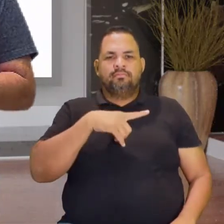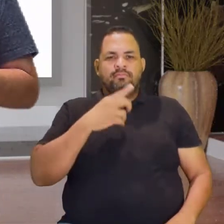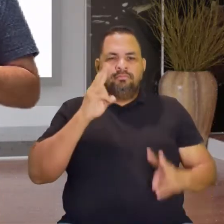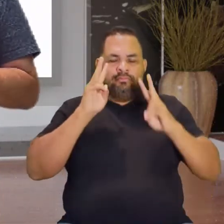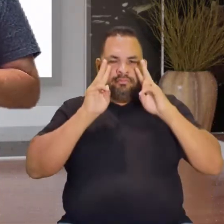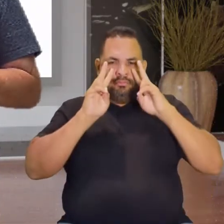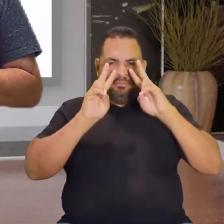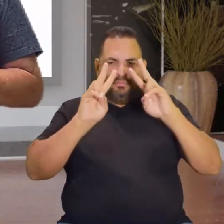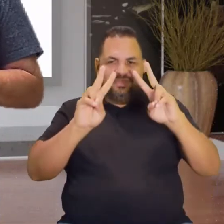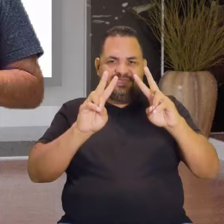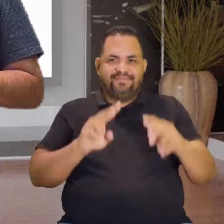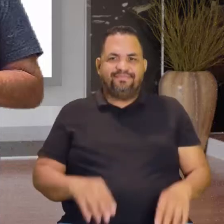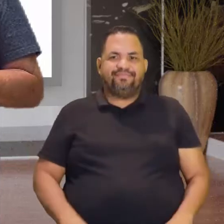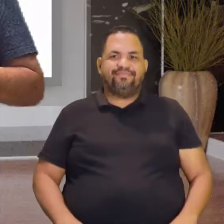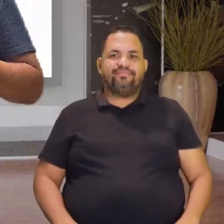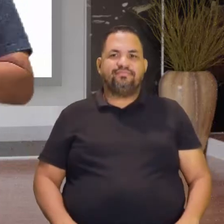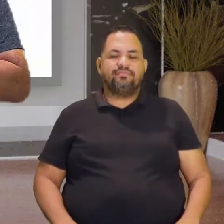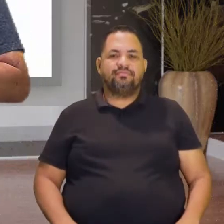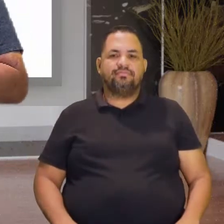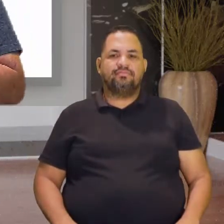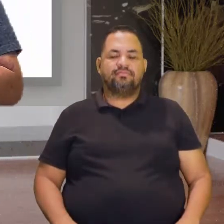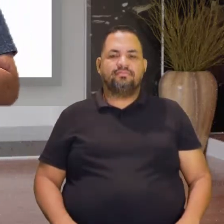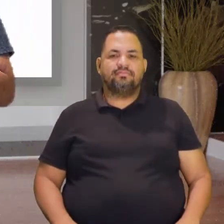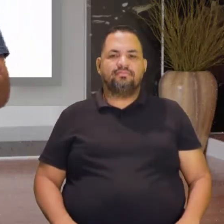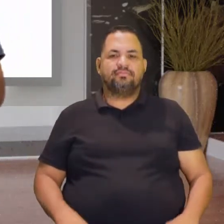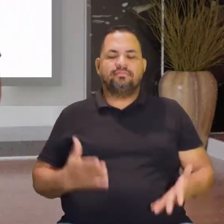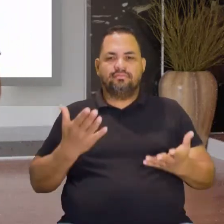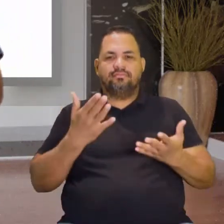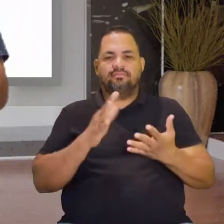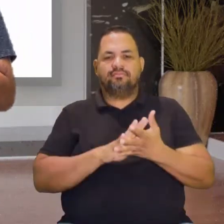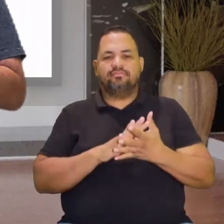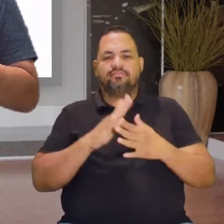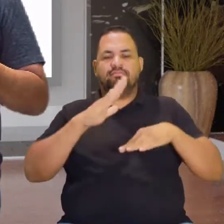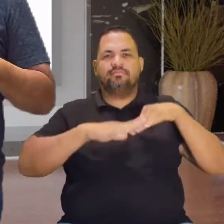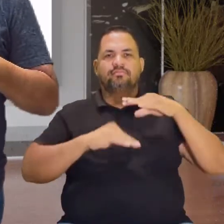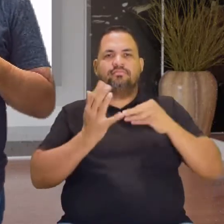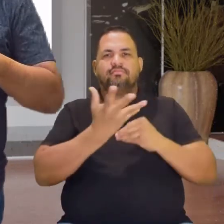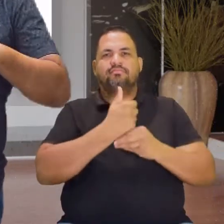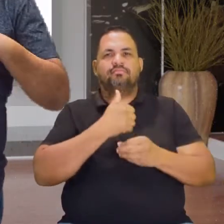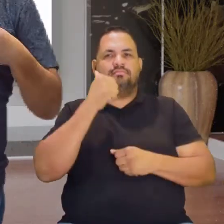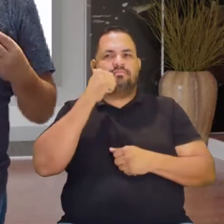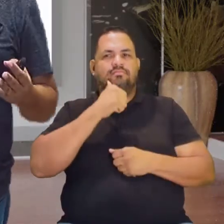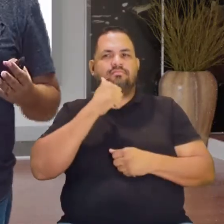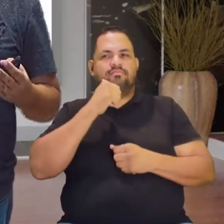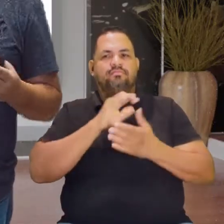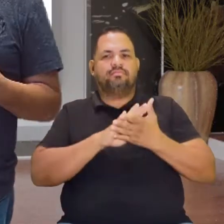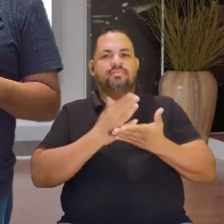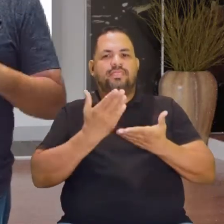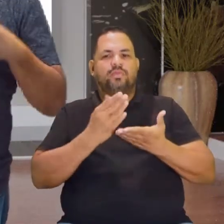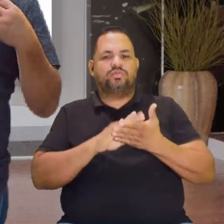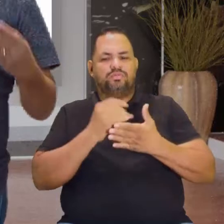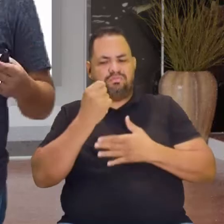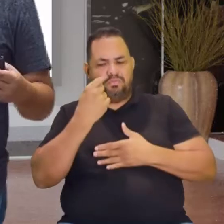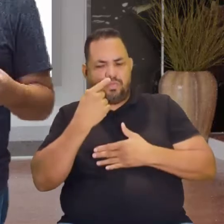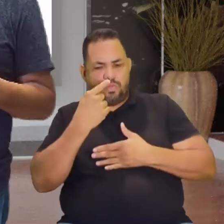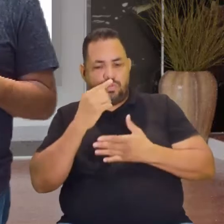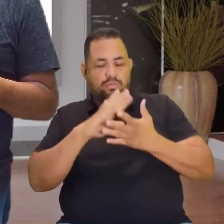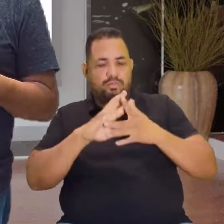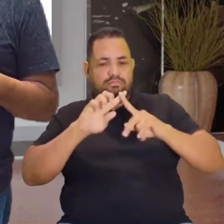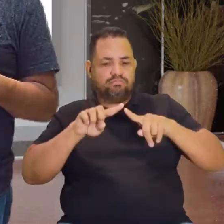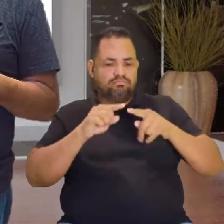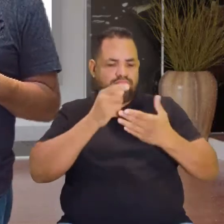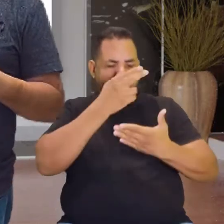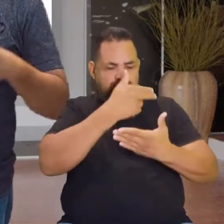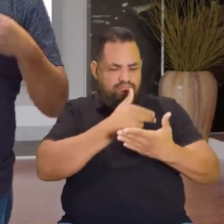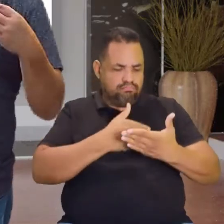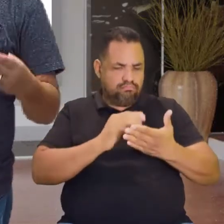visão, né, de que a artista estava assim colocando coisas absurdas, né? Mas o tempo